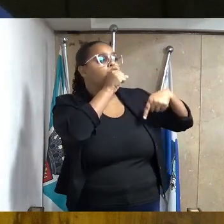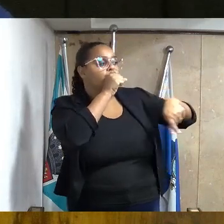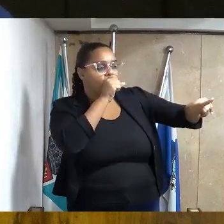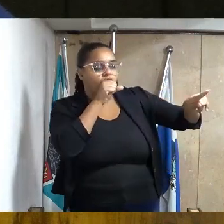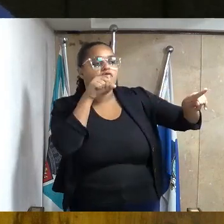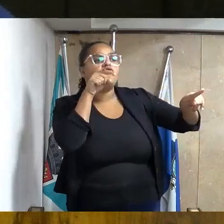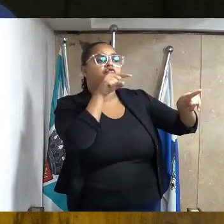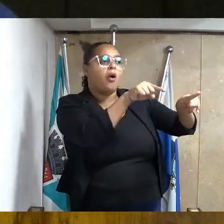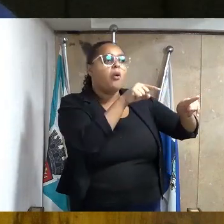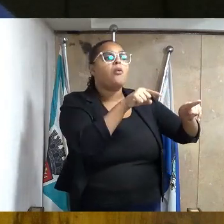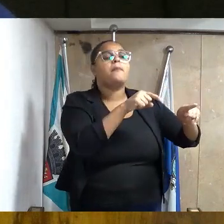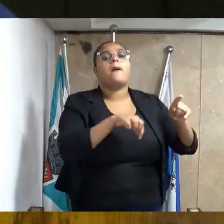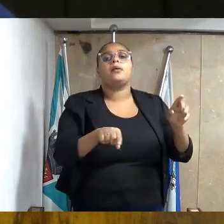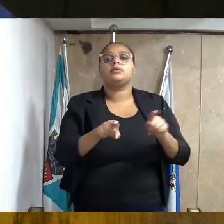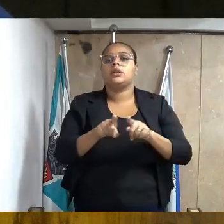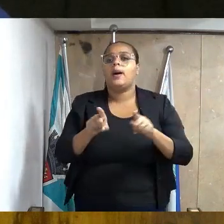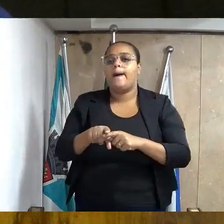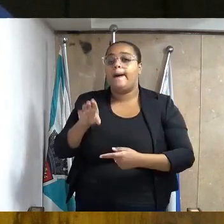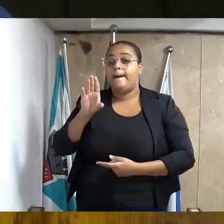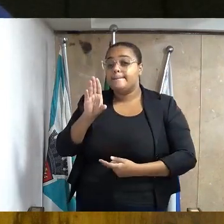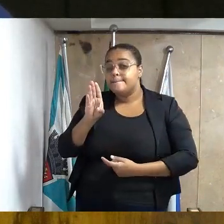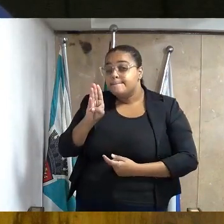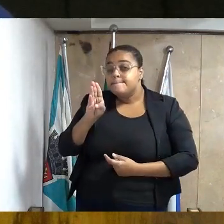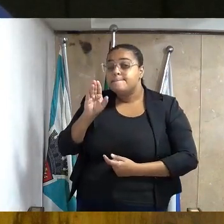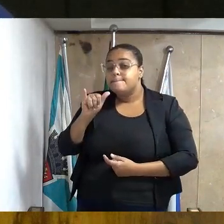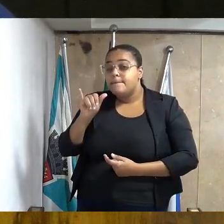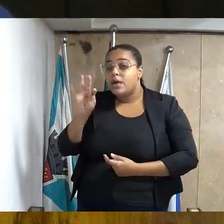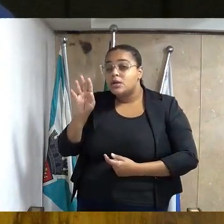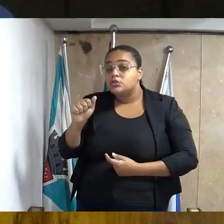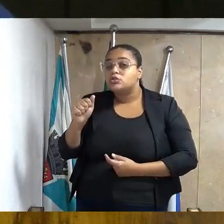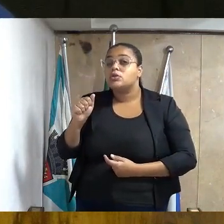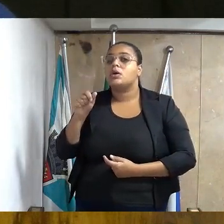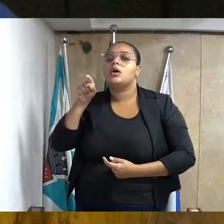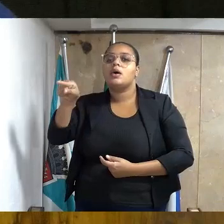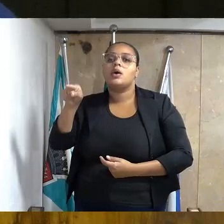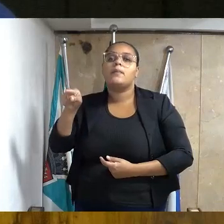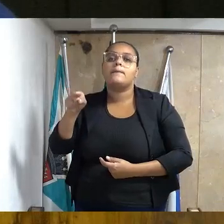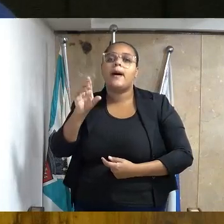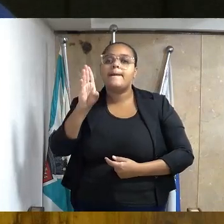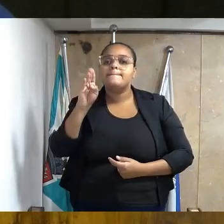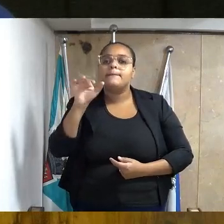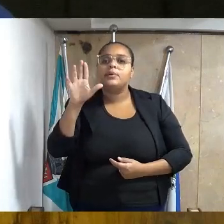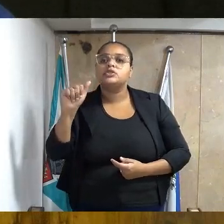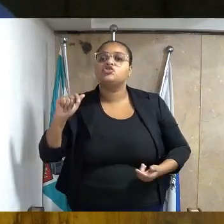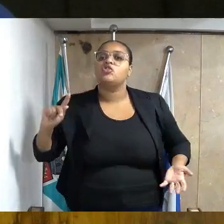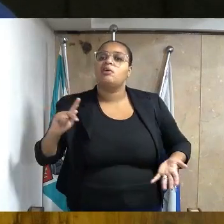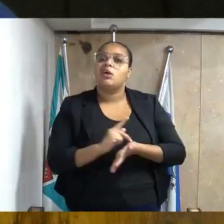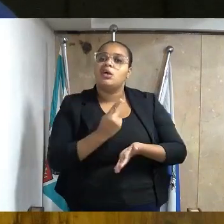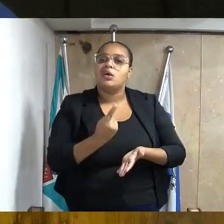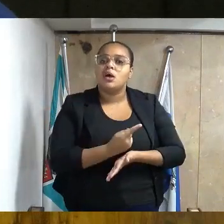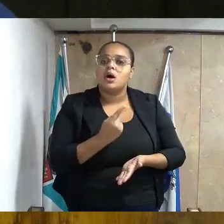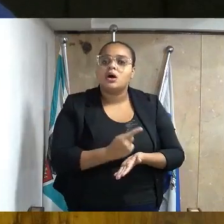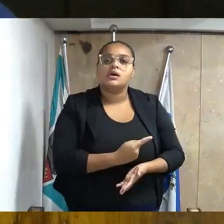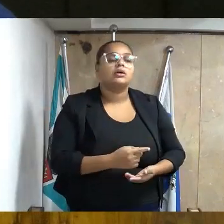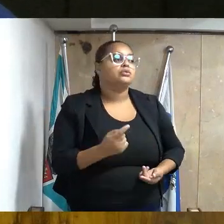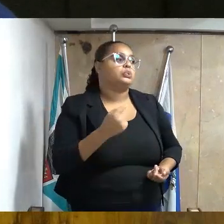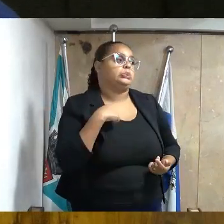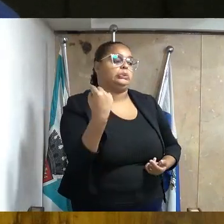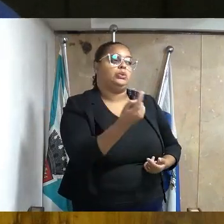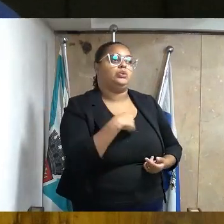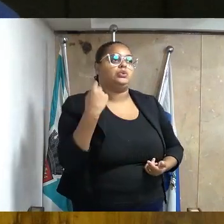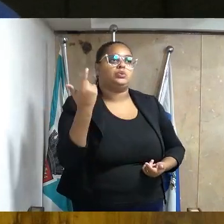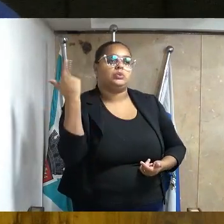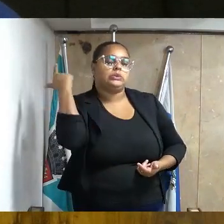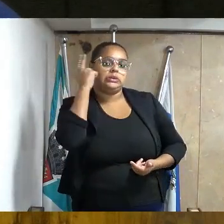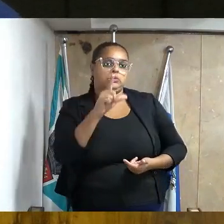que estava acontecendo ali próximo ao Carrefour, uma blitz irregular, e conseguimos que a Blitz